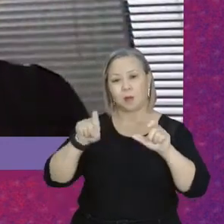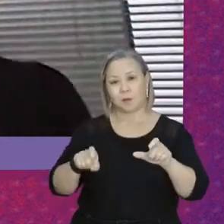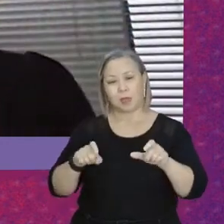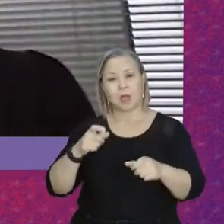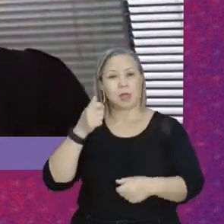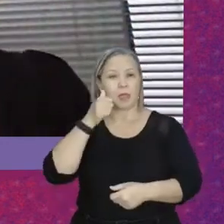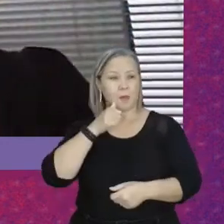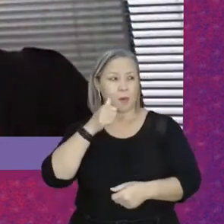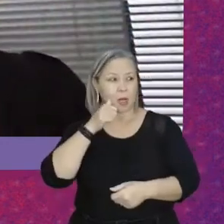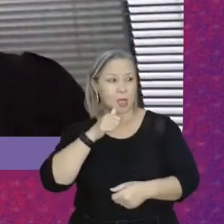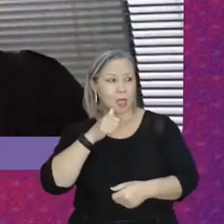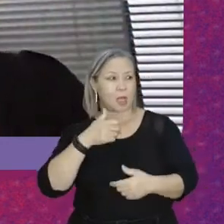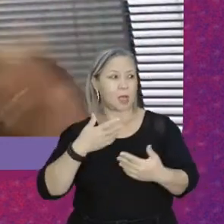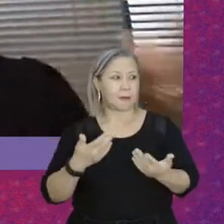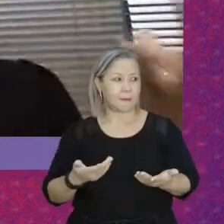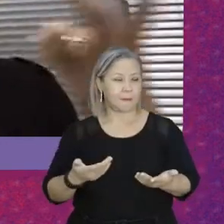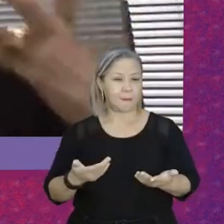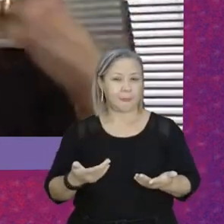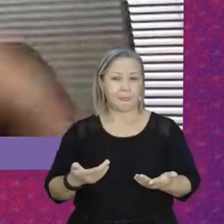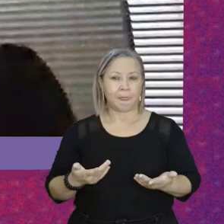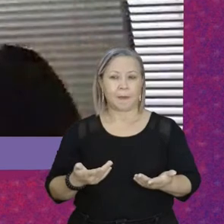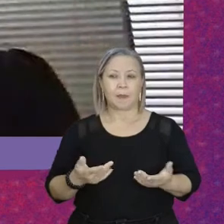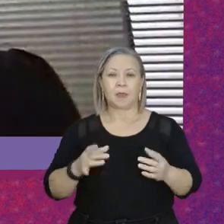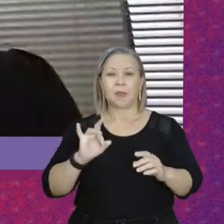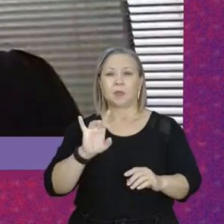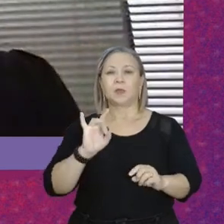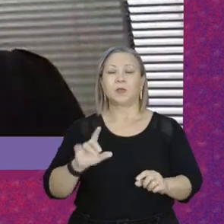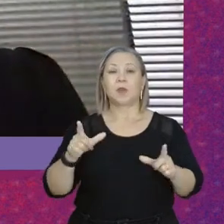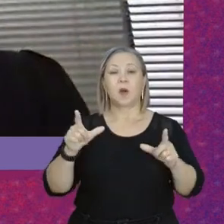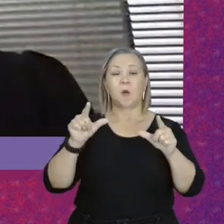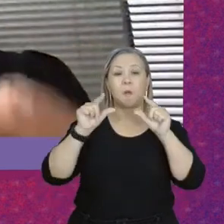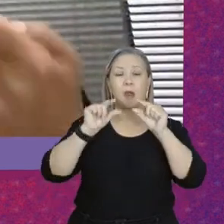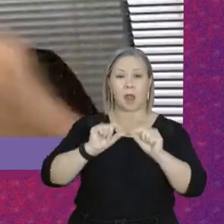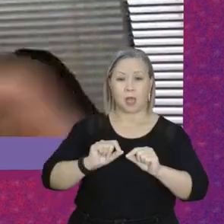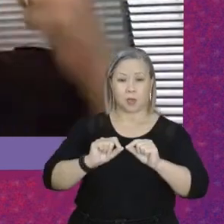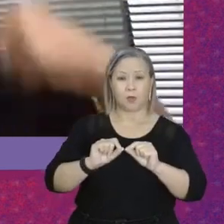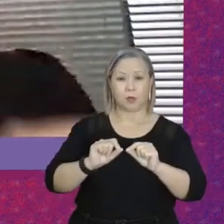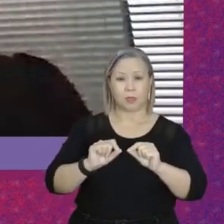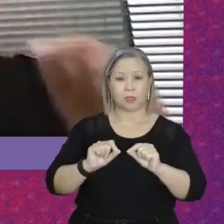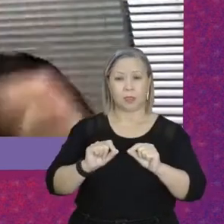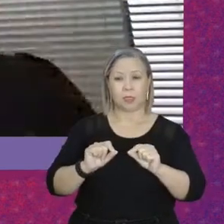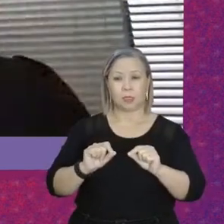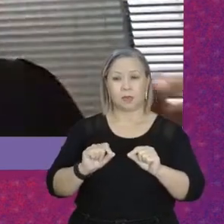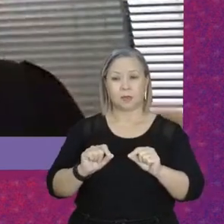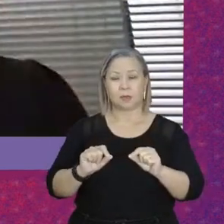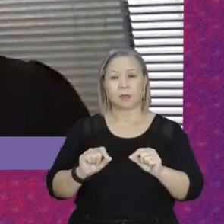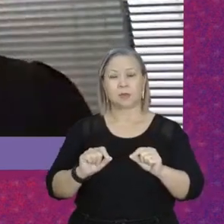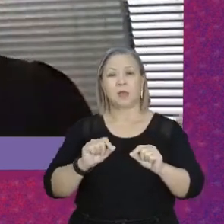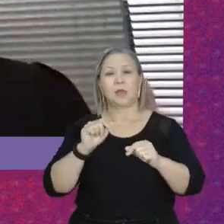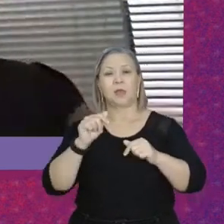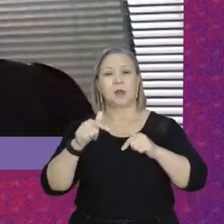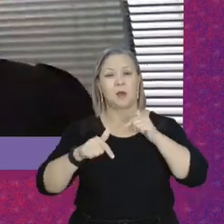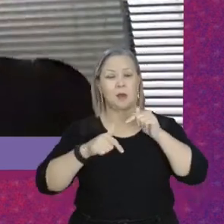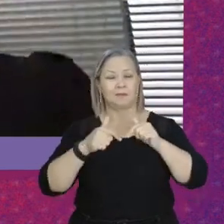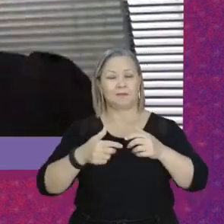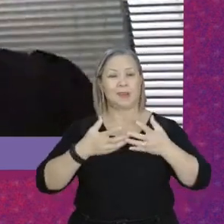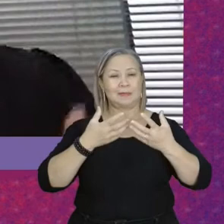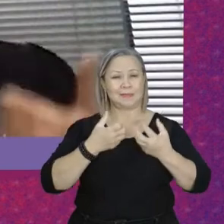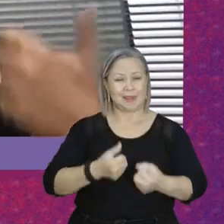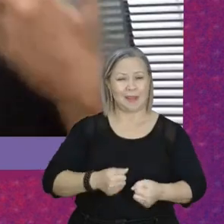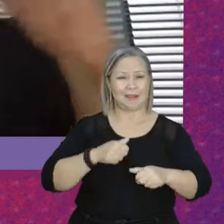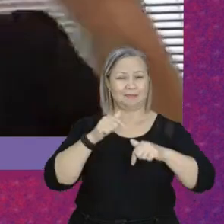mulher, para não apenas para a redução, né, da carga de trabalho invisível da mulher,